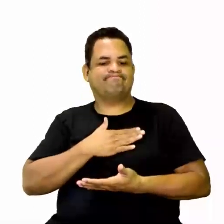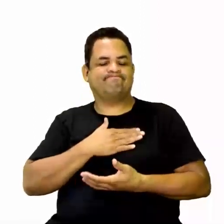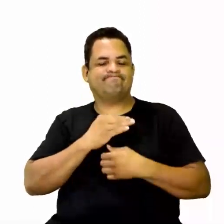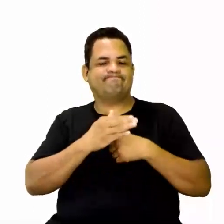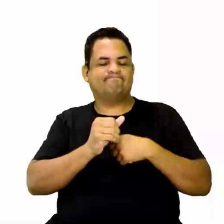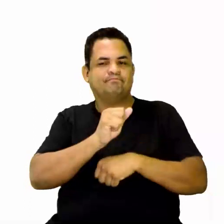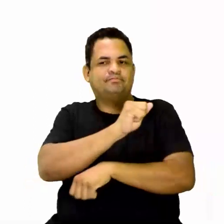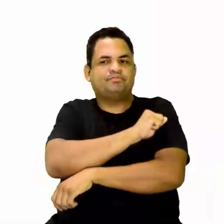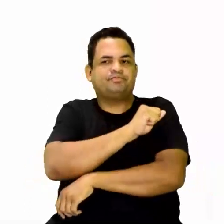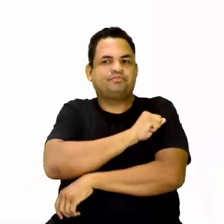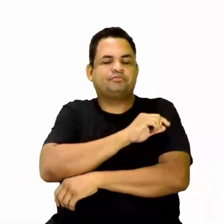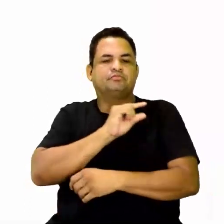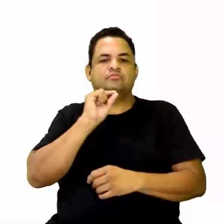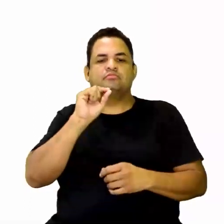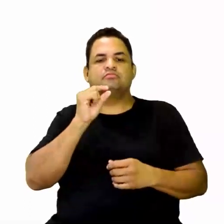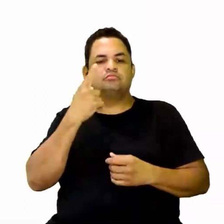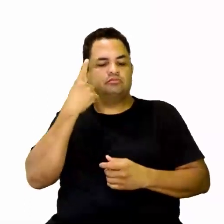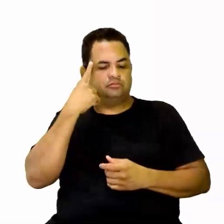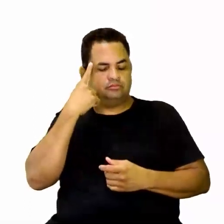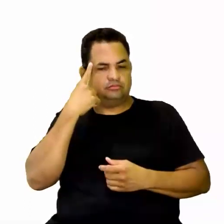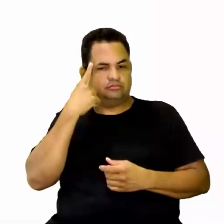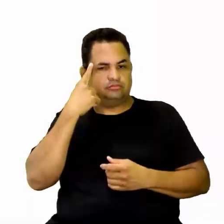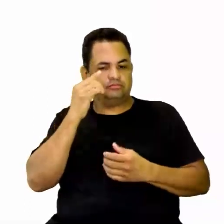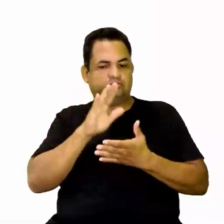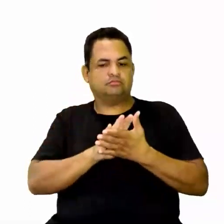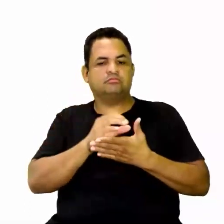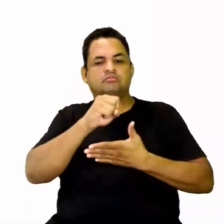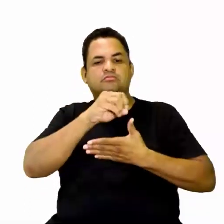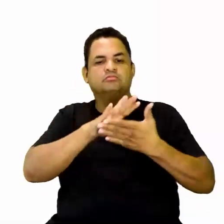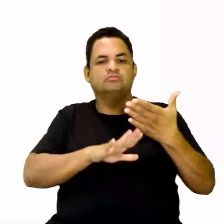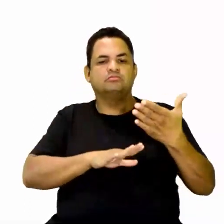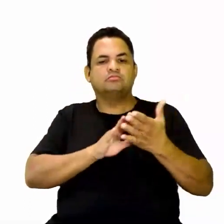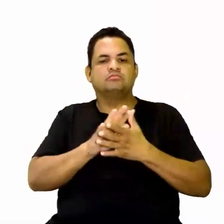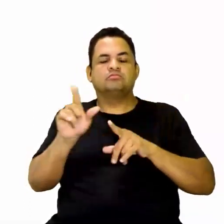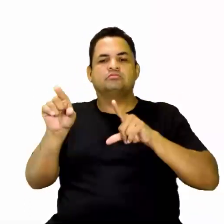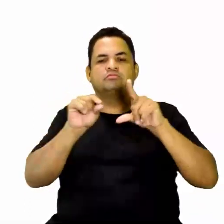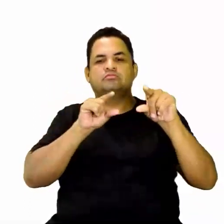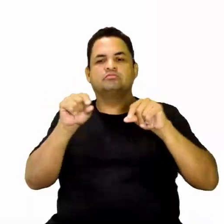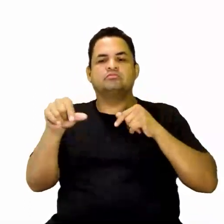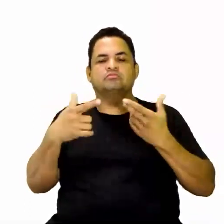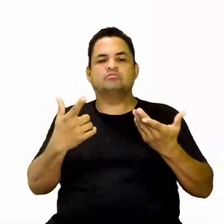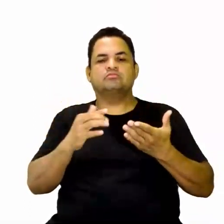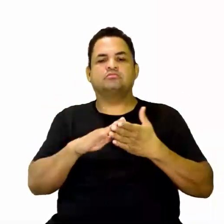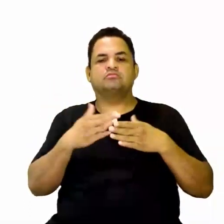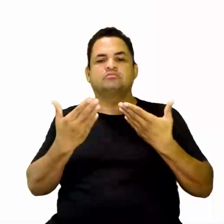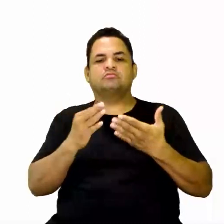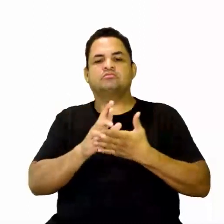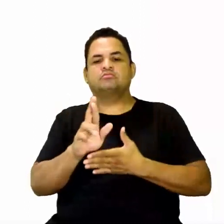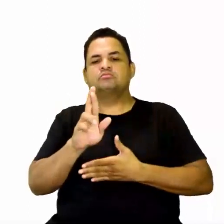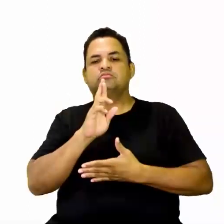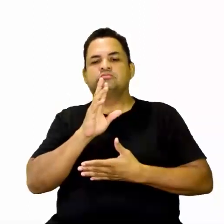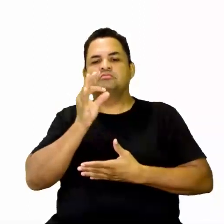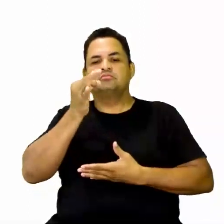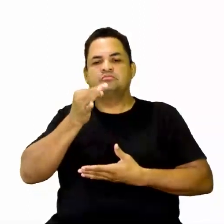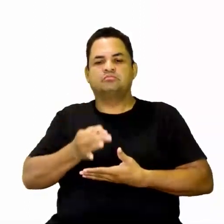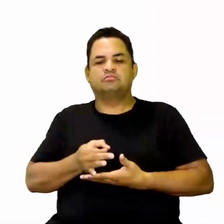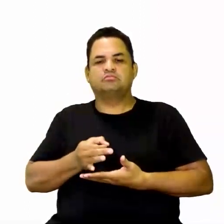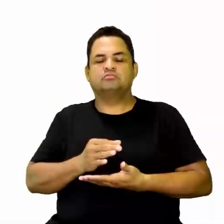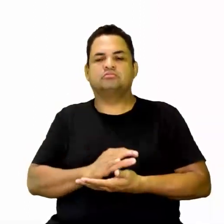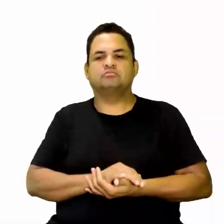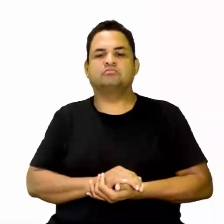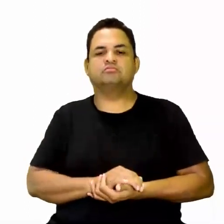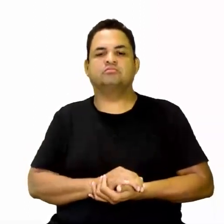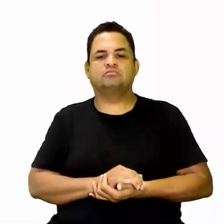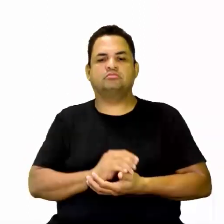o que acha, que alternativa você escolheria como a resposta correta? O